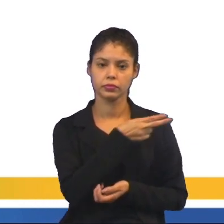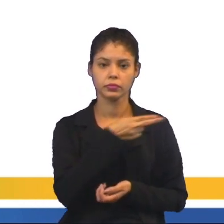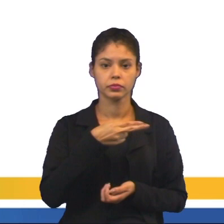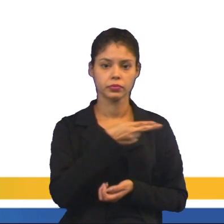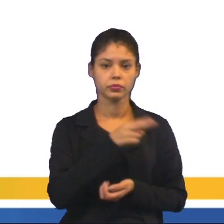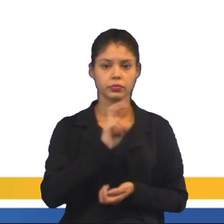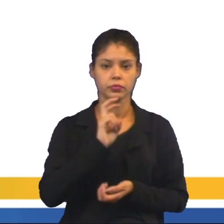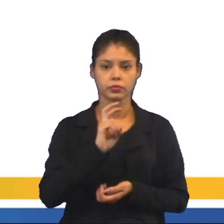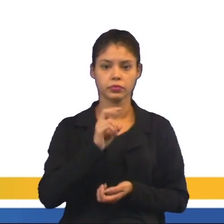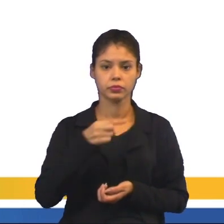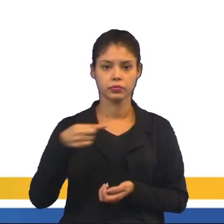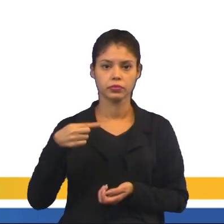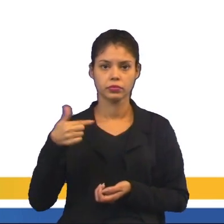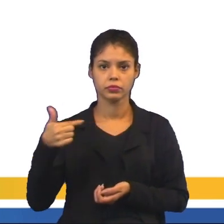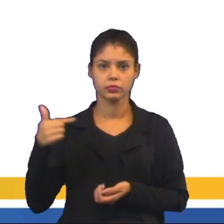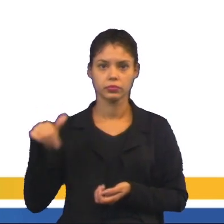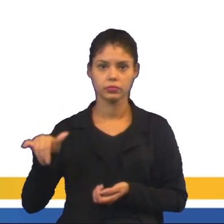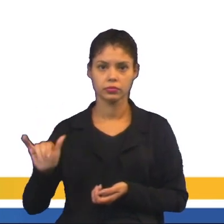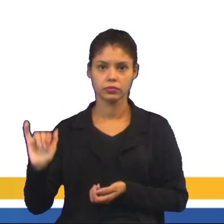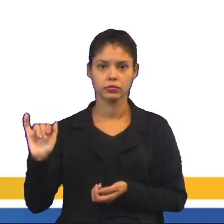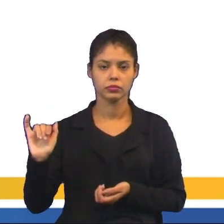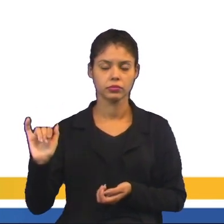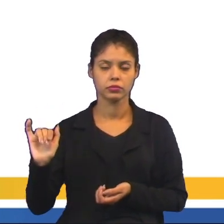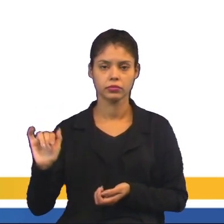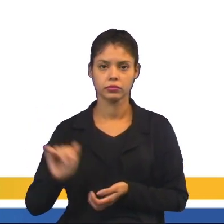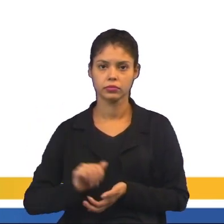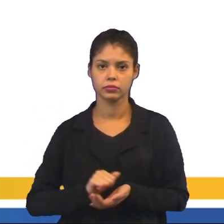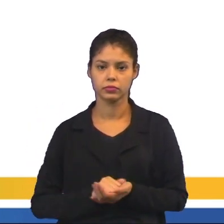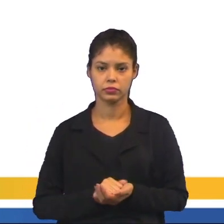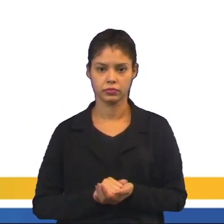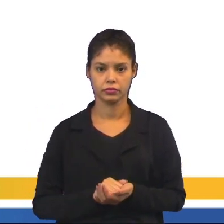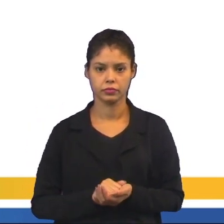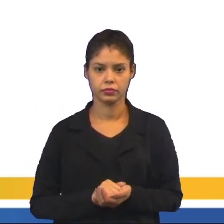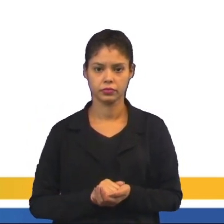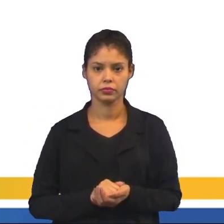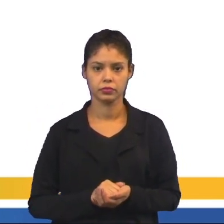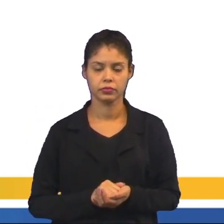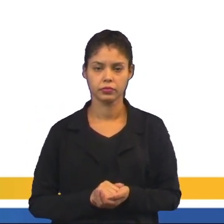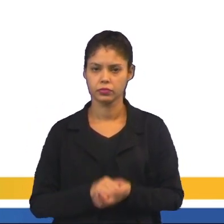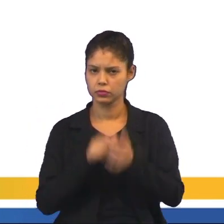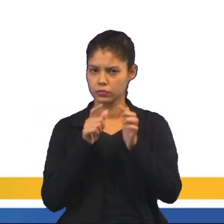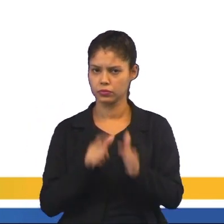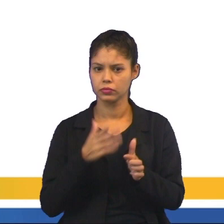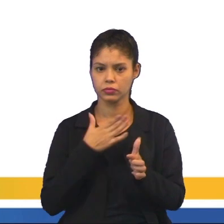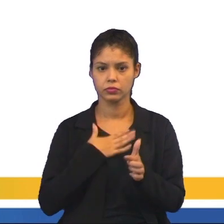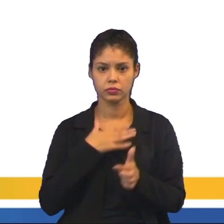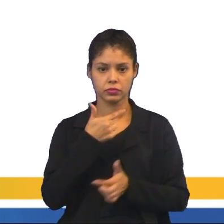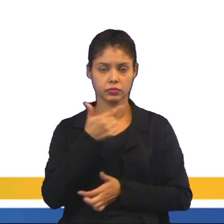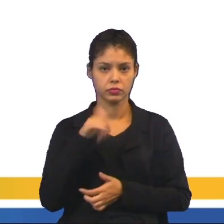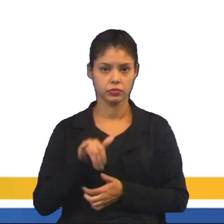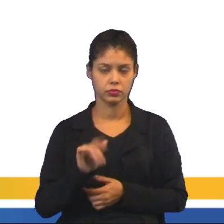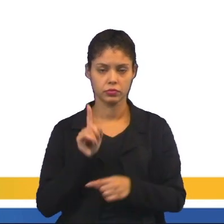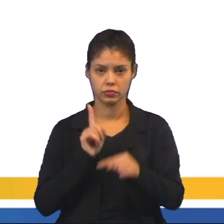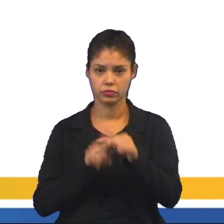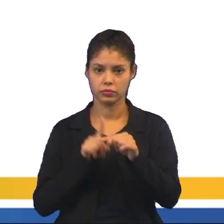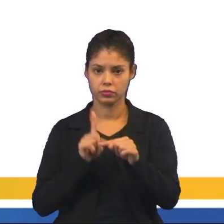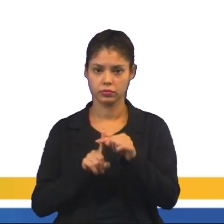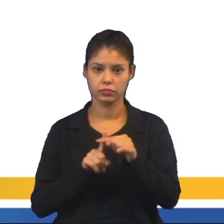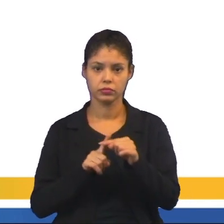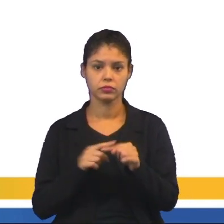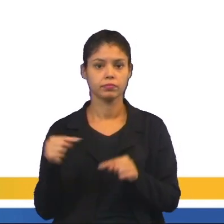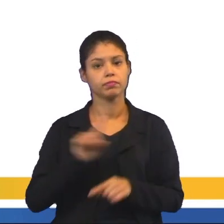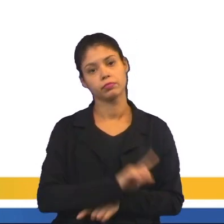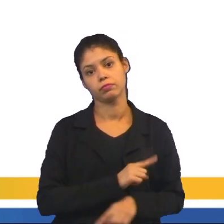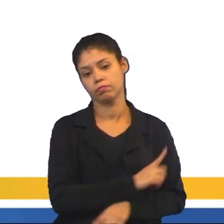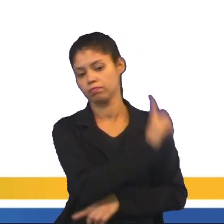igualdade e levo todo o restante da operação para depois da igualdade. Aonde o meu 2y é positivo, ele